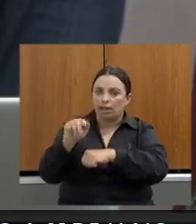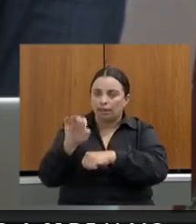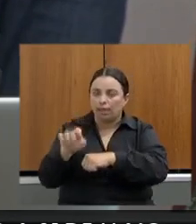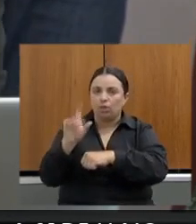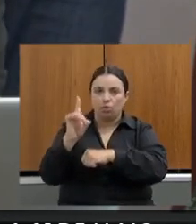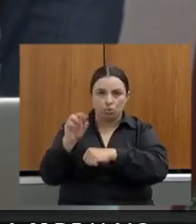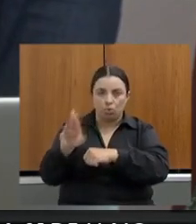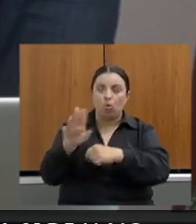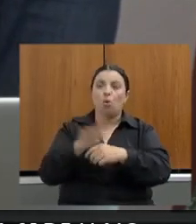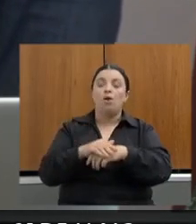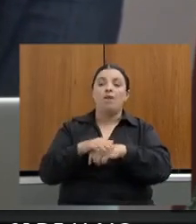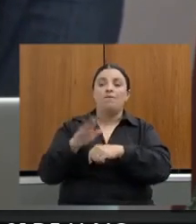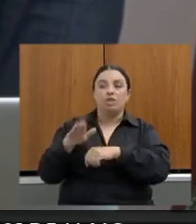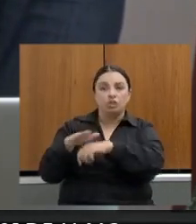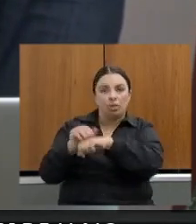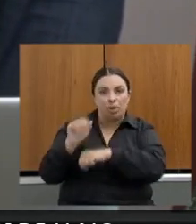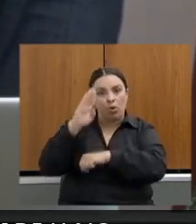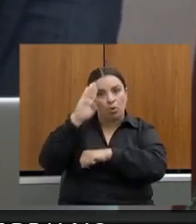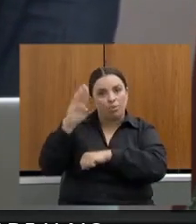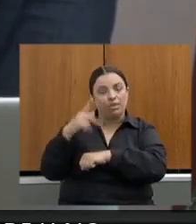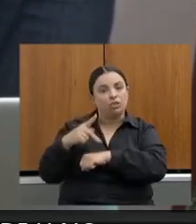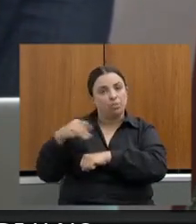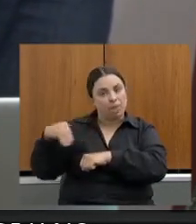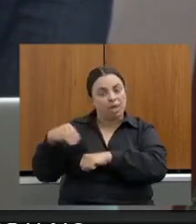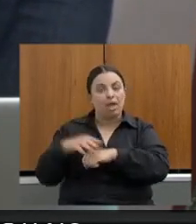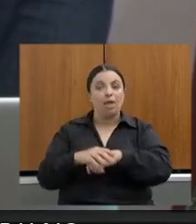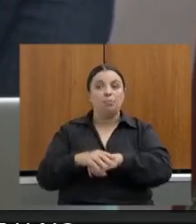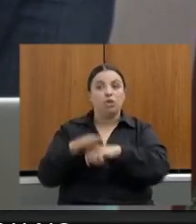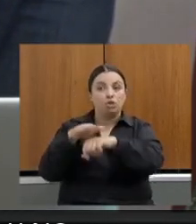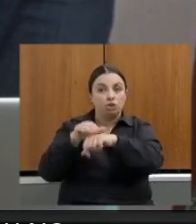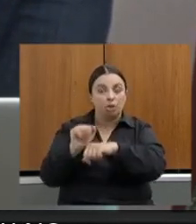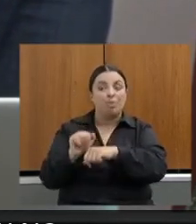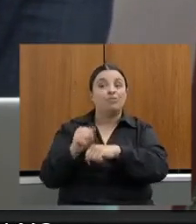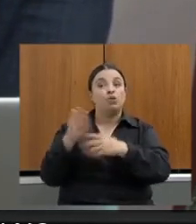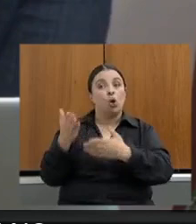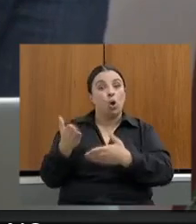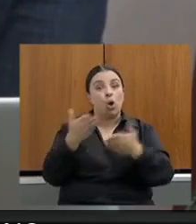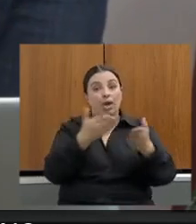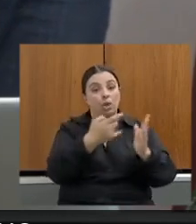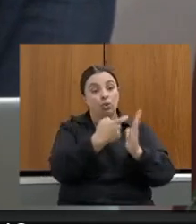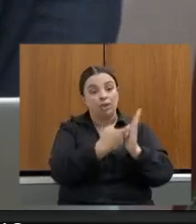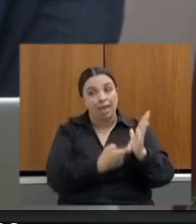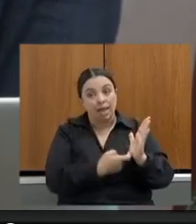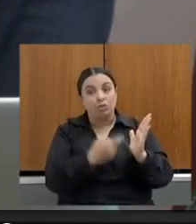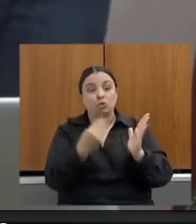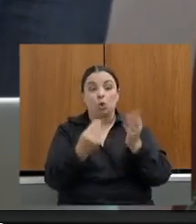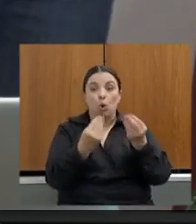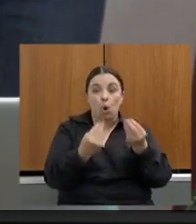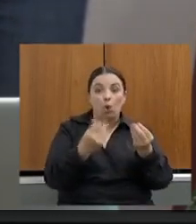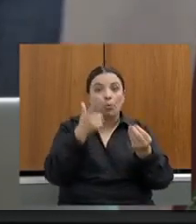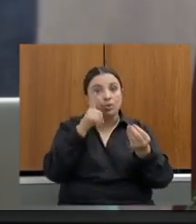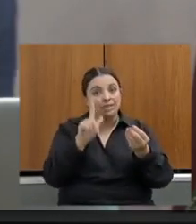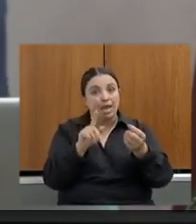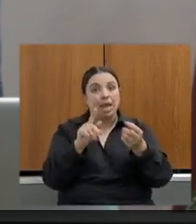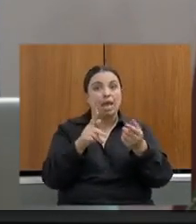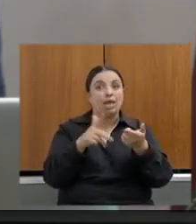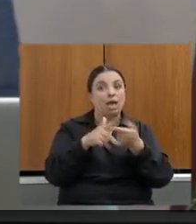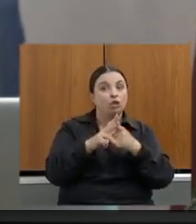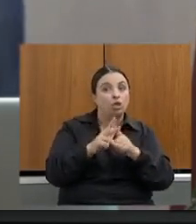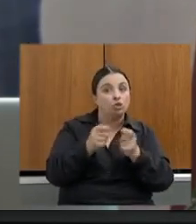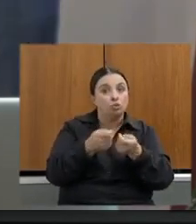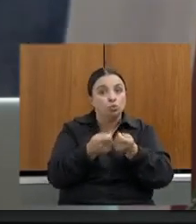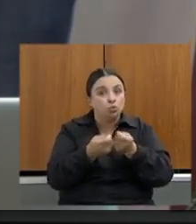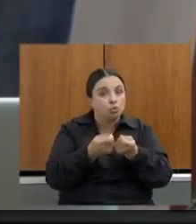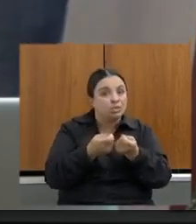Pedro Olha nós estão a porta desse texto né Sheila porque isso é que a gente consegue dele nem assim assim assim